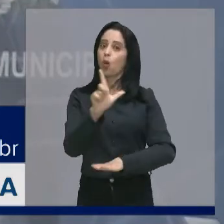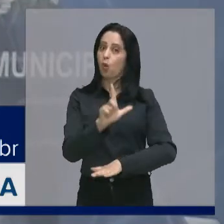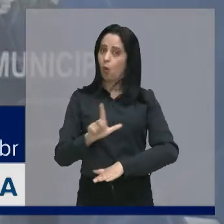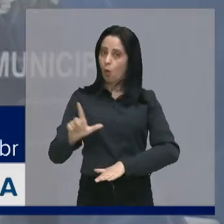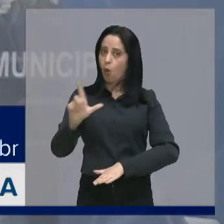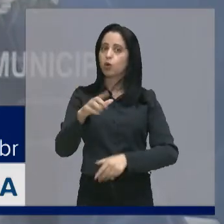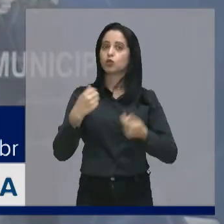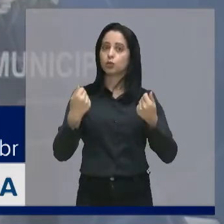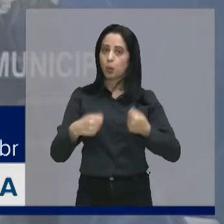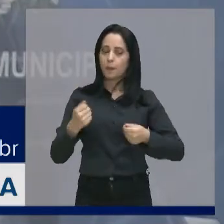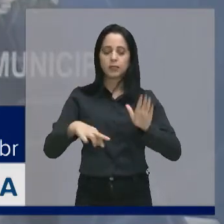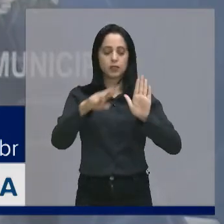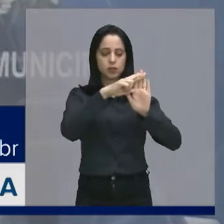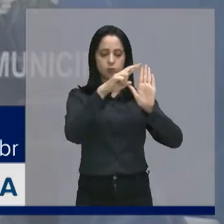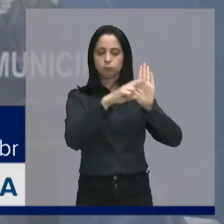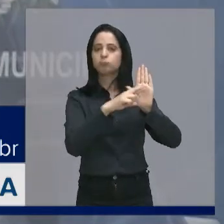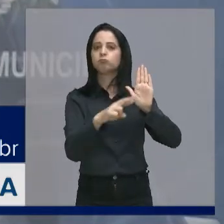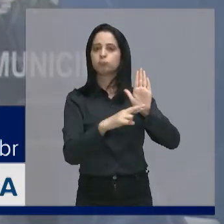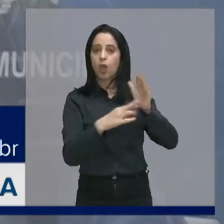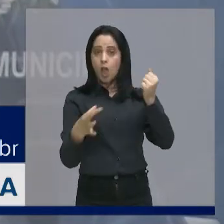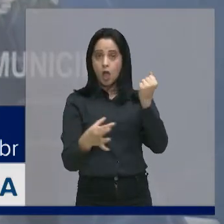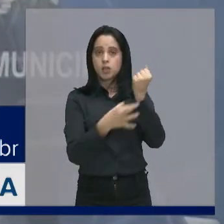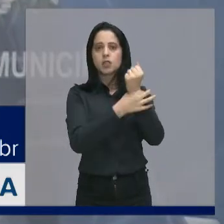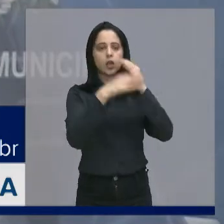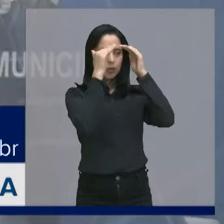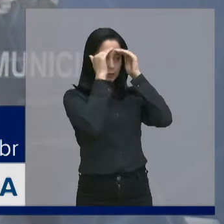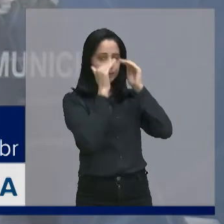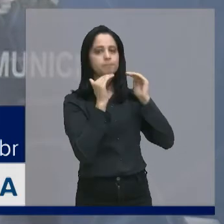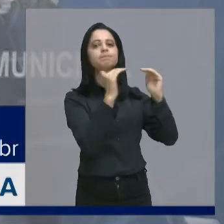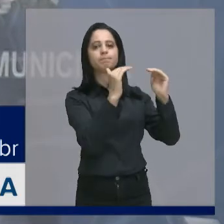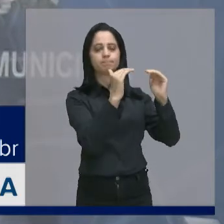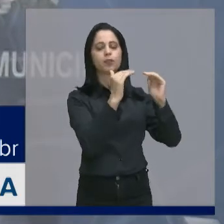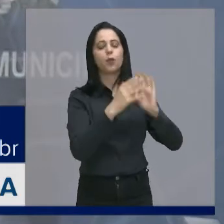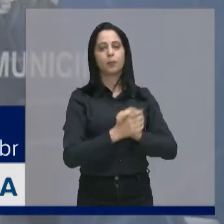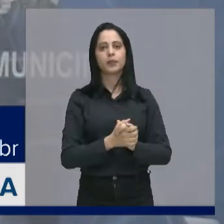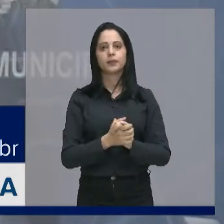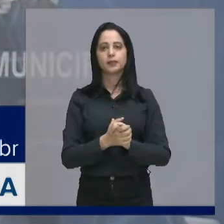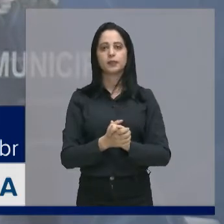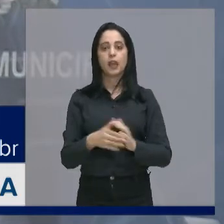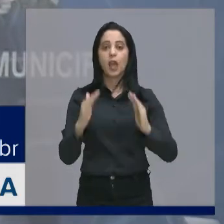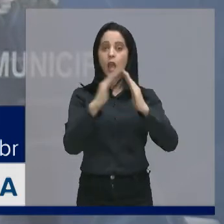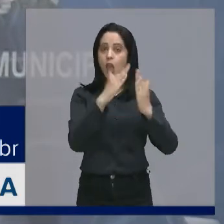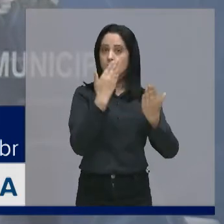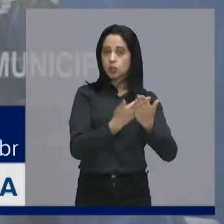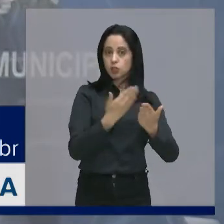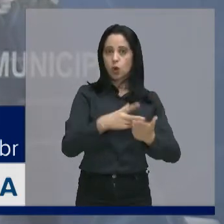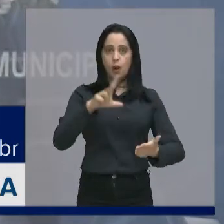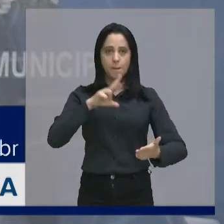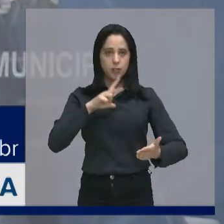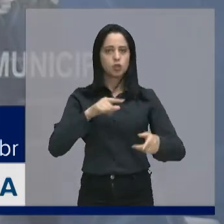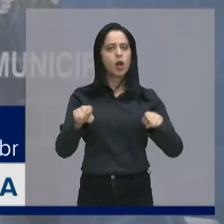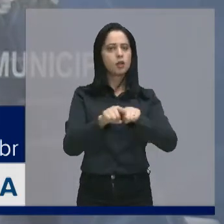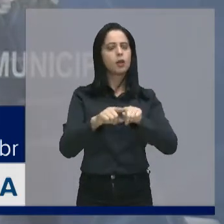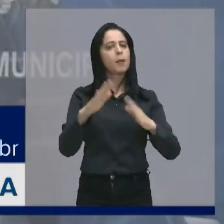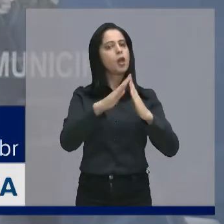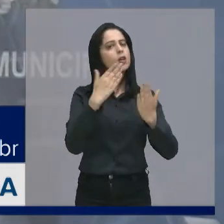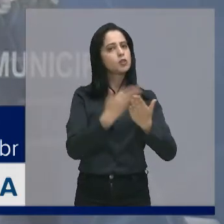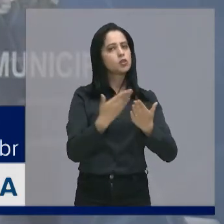todos os protocolos de segurança, tanto nas escolas privadas quanto nas escolas públicas. Gostaria